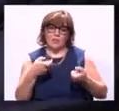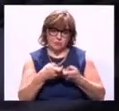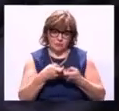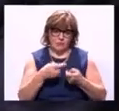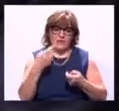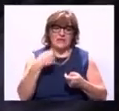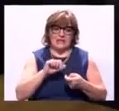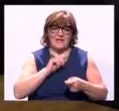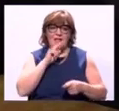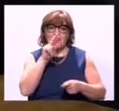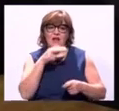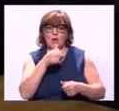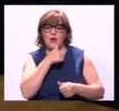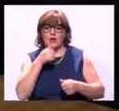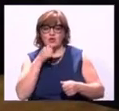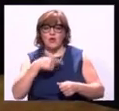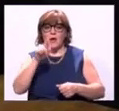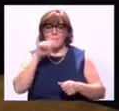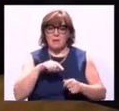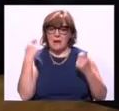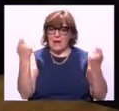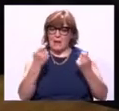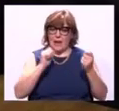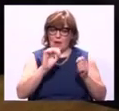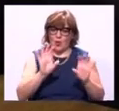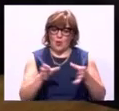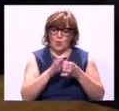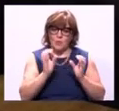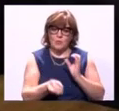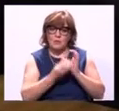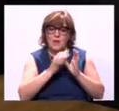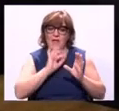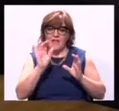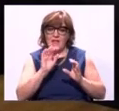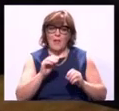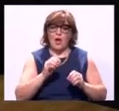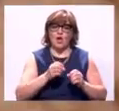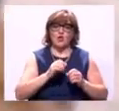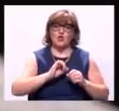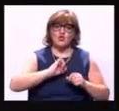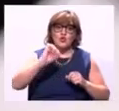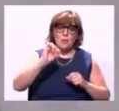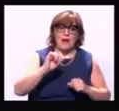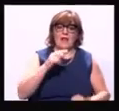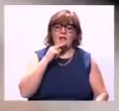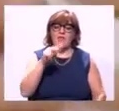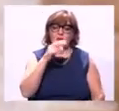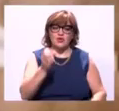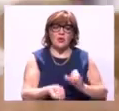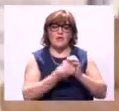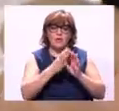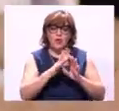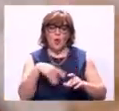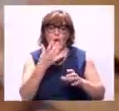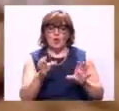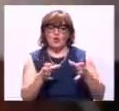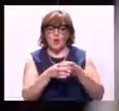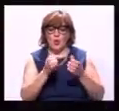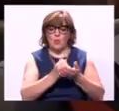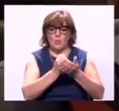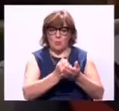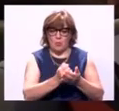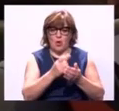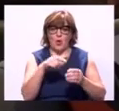Pertenceu aos Dragões Azuis, a primeira claque do clube, esteve na gênese do Chupé Dragões e foi fundador de um outro grupo de apoio há muito extinto,